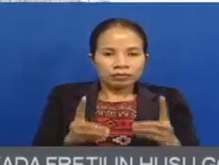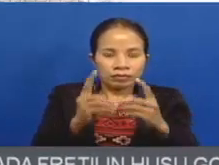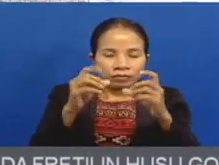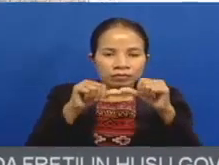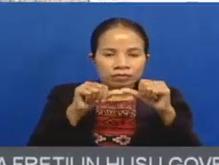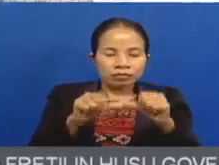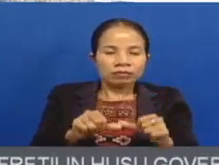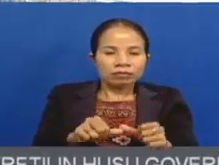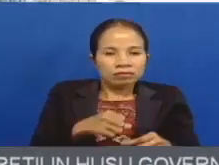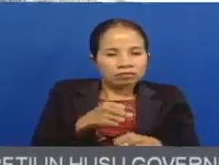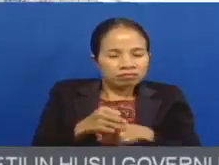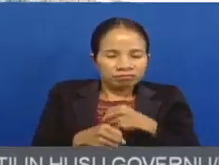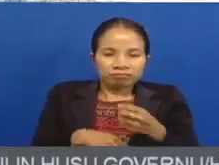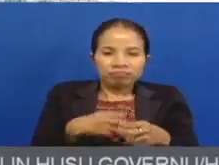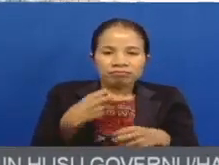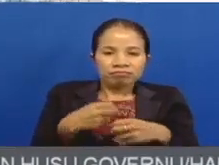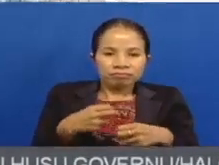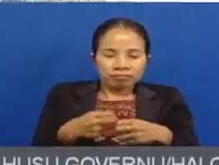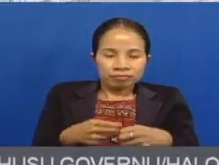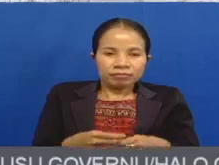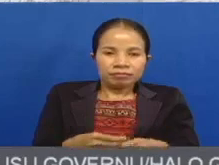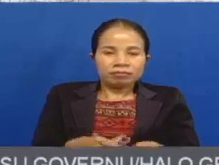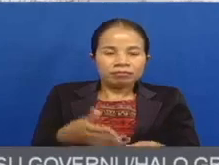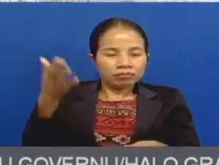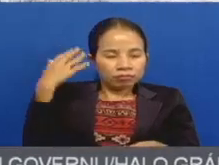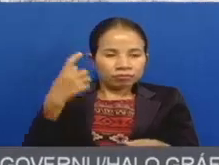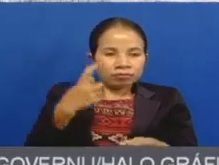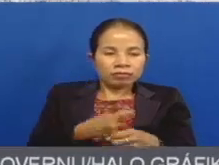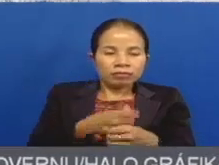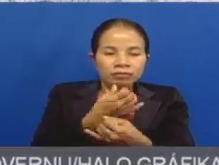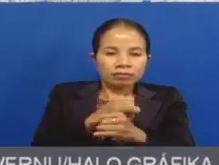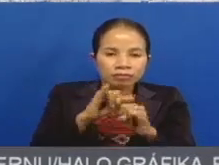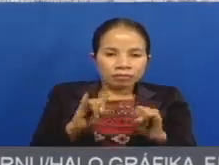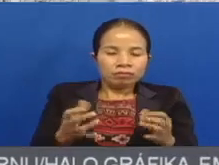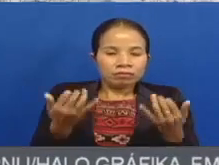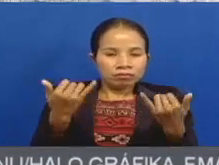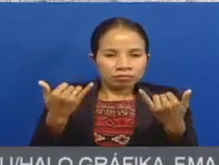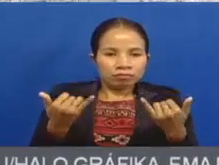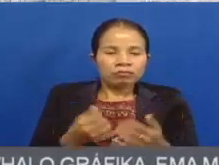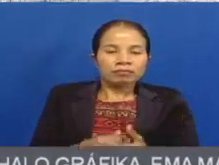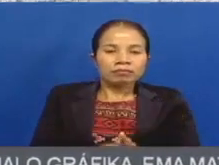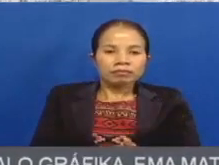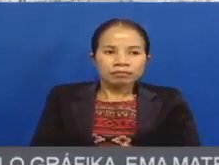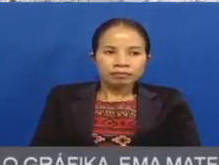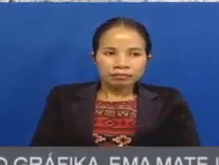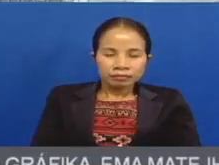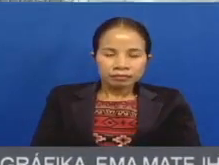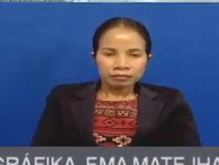no miserável Tebes. O se queres restauração independência, to'o agora.